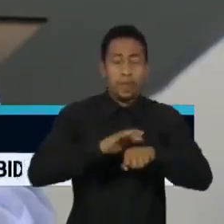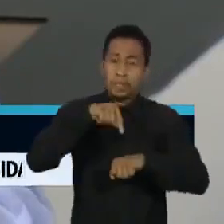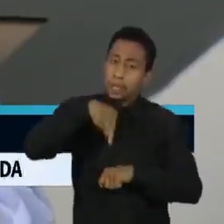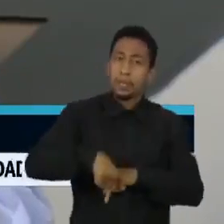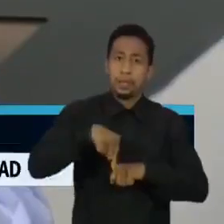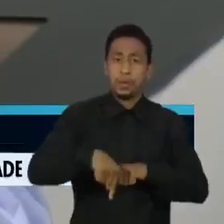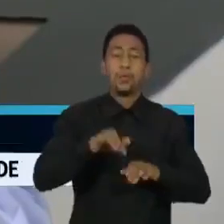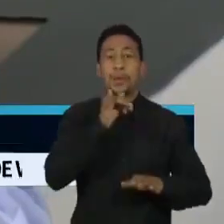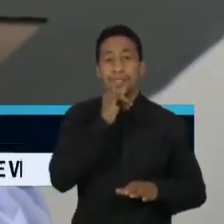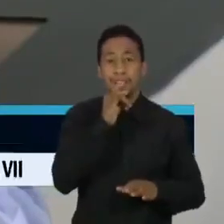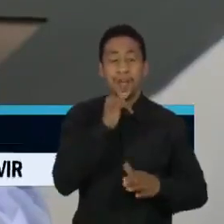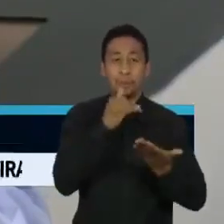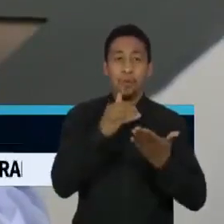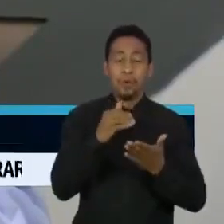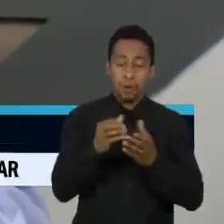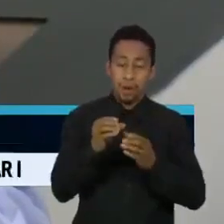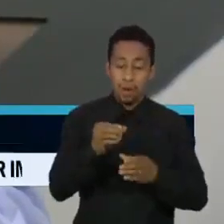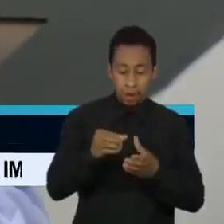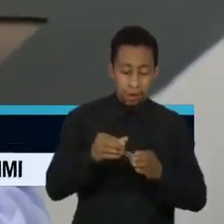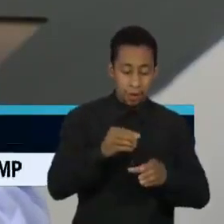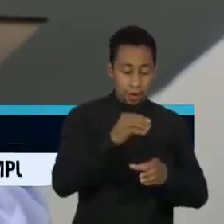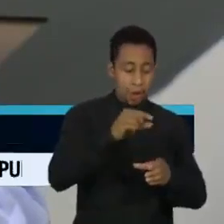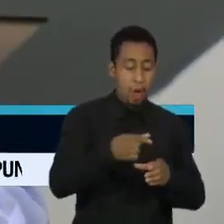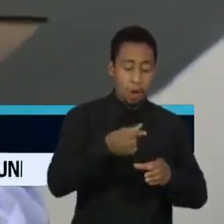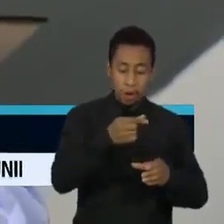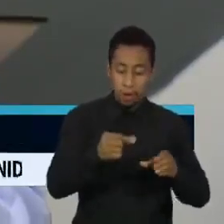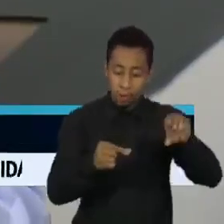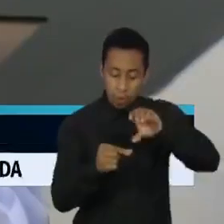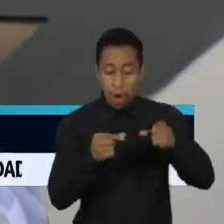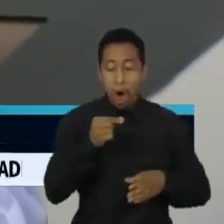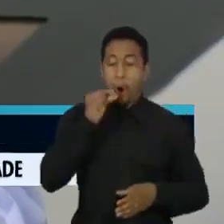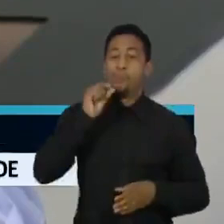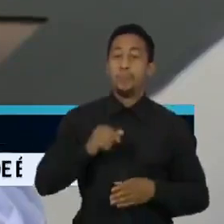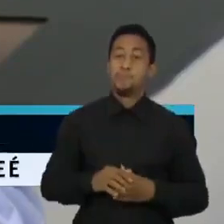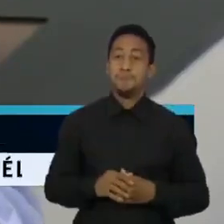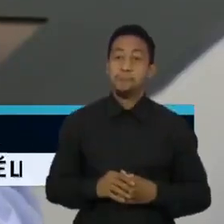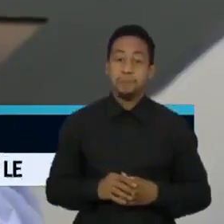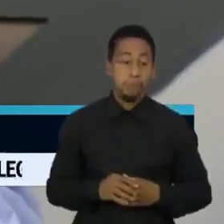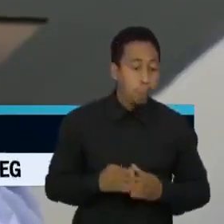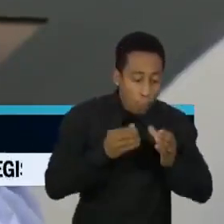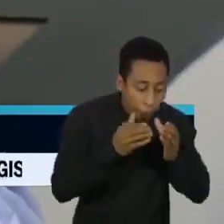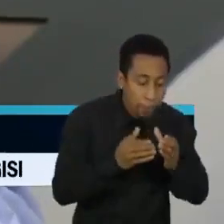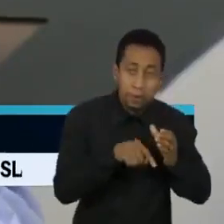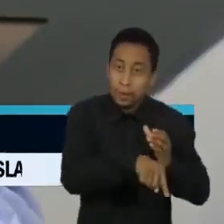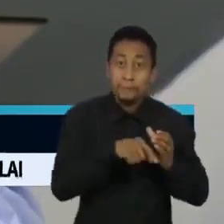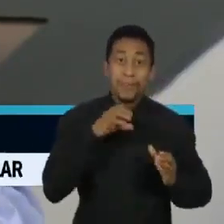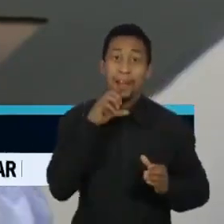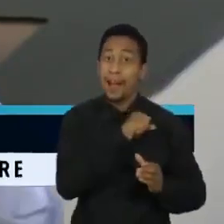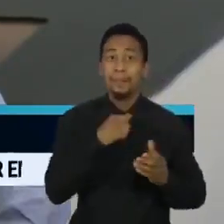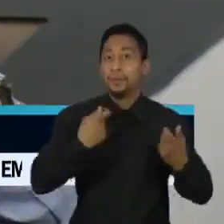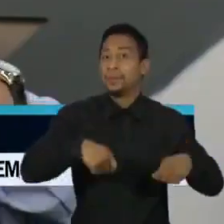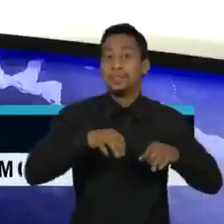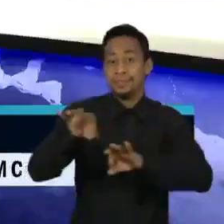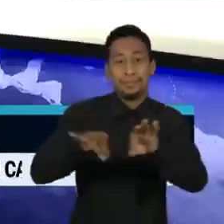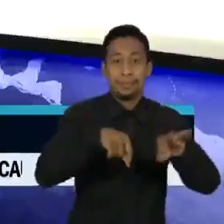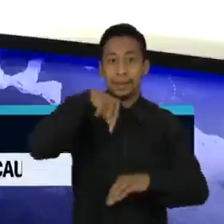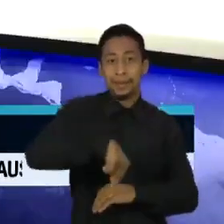exemplo, a glicose marcada pelo flúor tem uma meia vida de 2 horas.